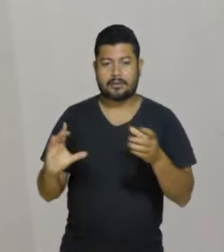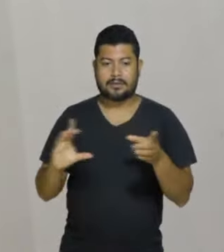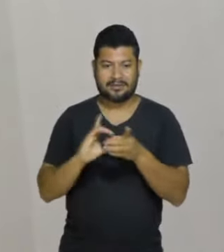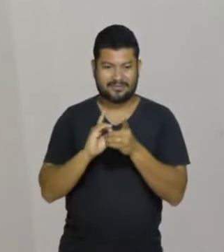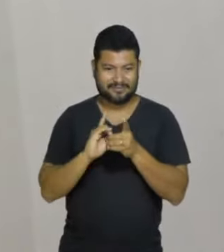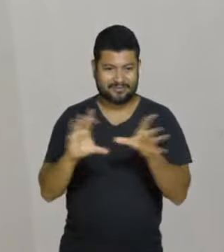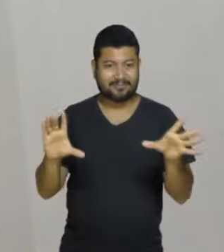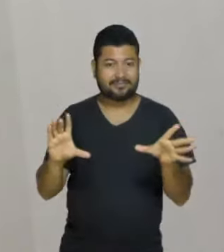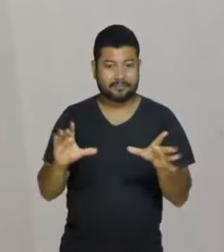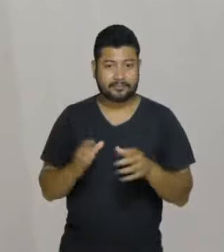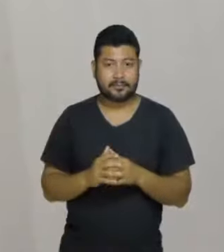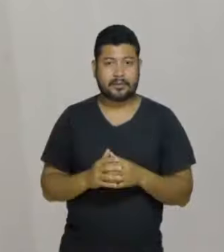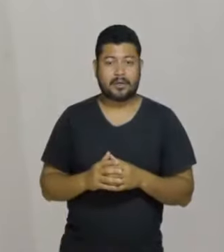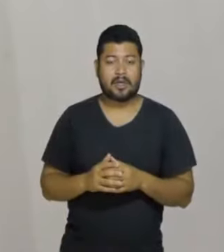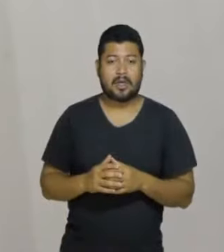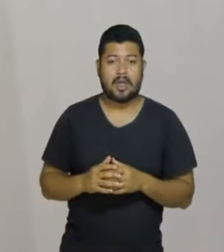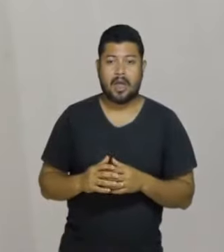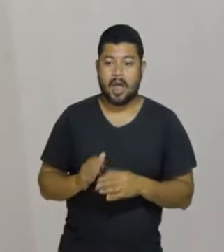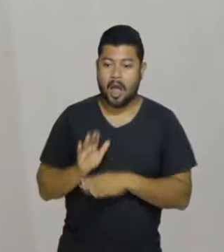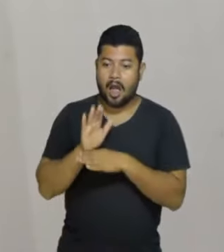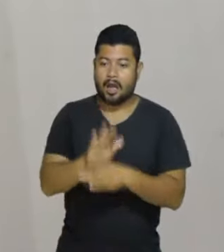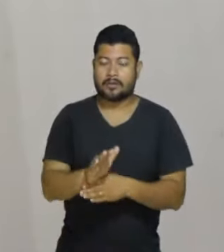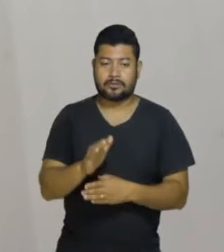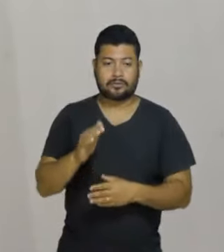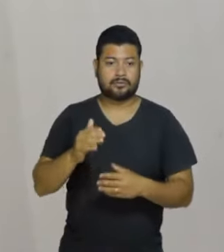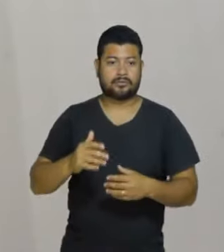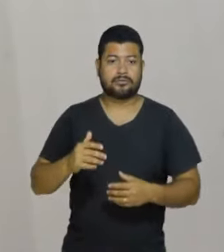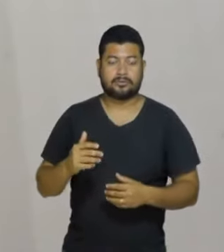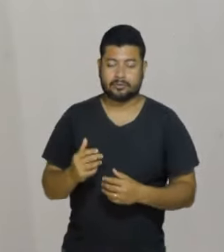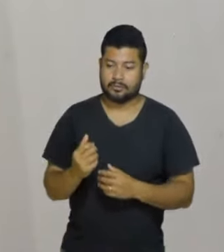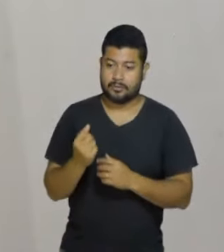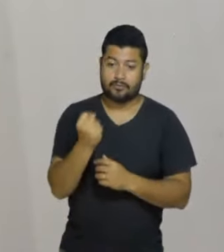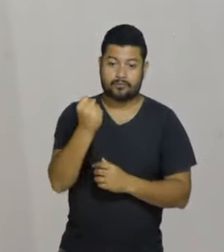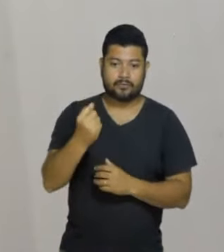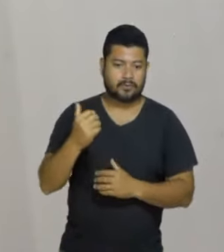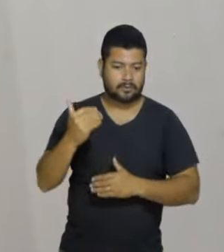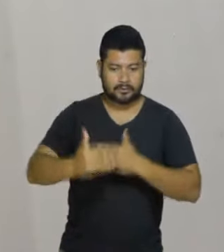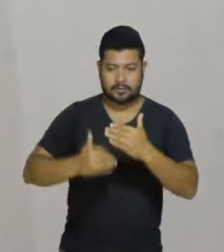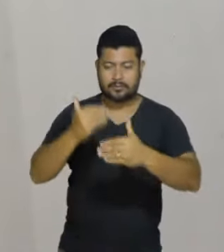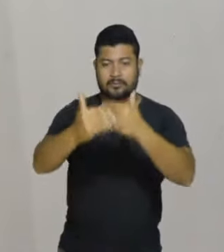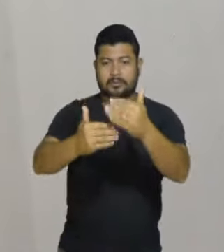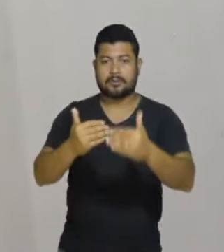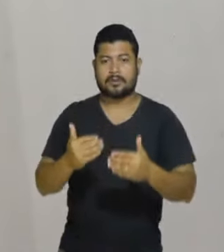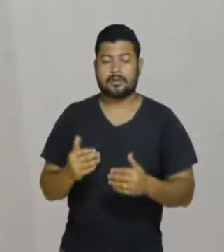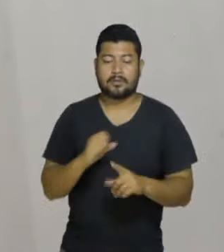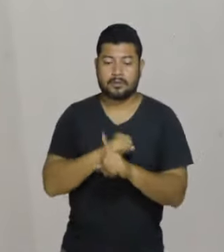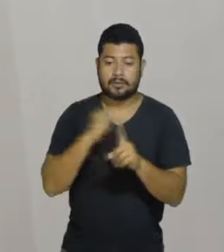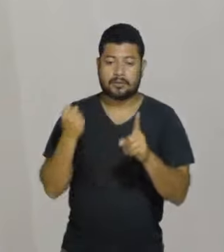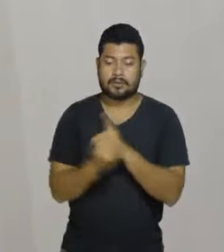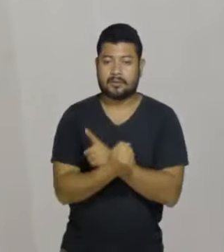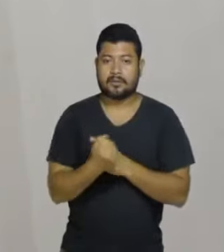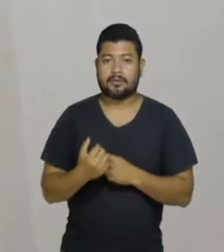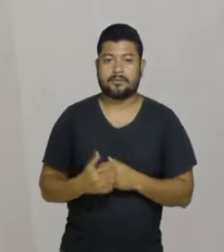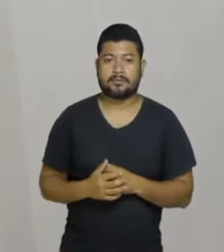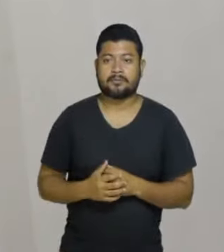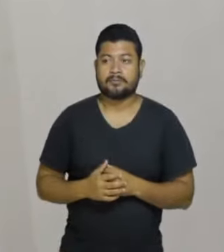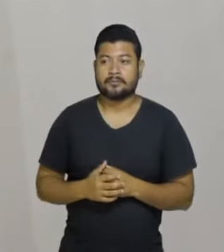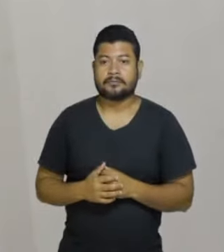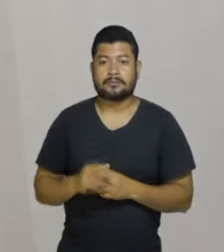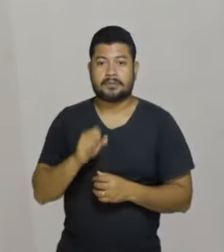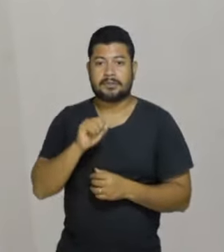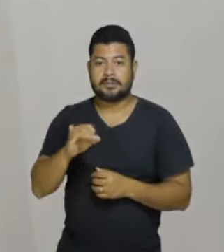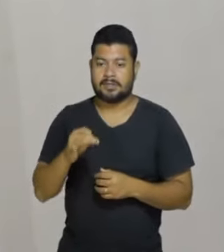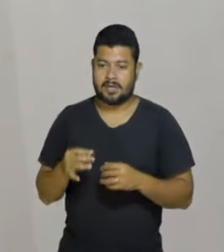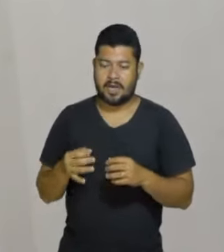o oxigênio que alimenta o debate público, a força que impulsiona o progresso social e a luz que ilumina os caminhos da justiça. Sem ela, a